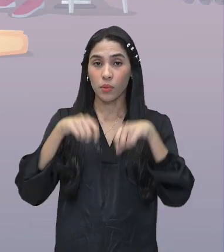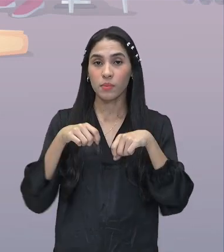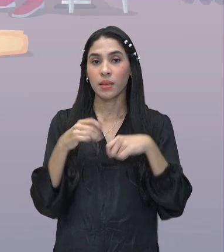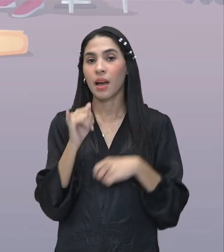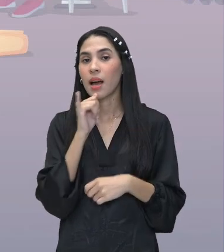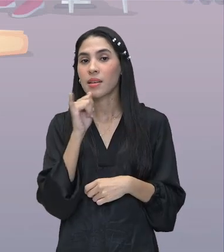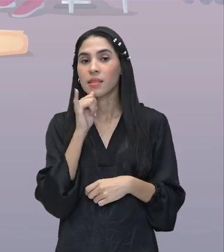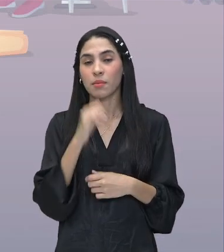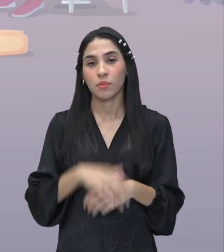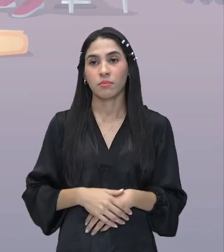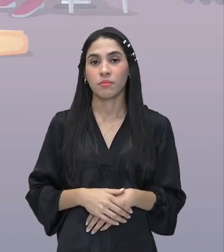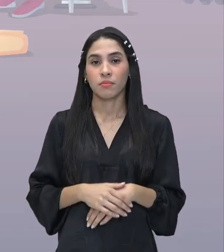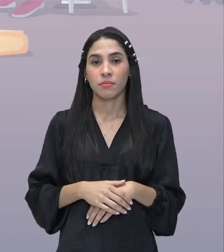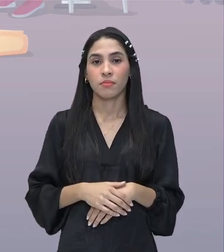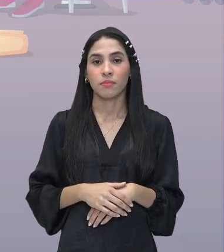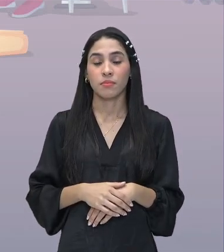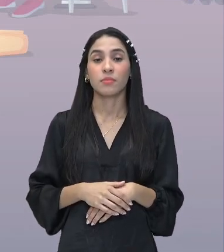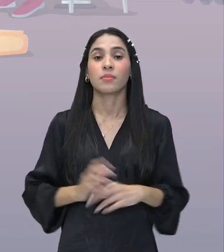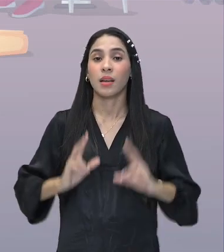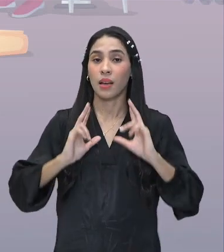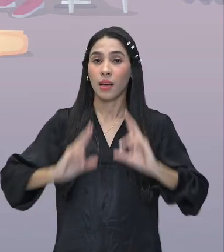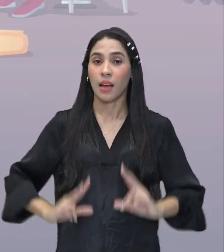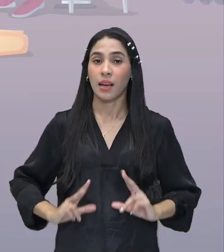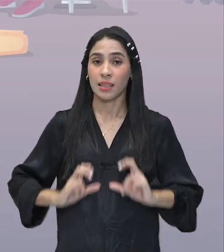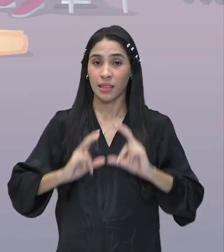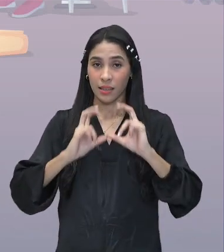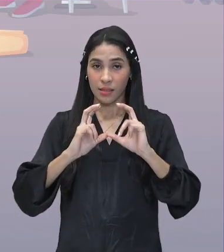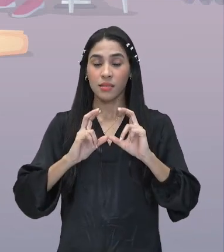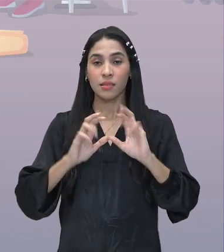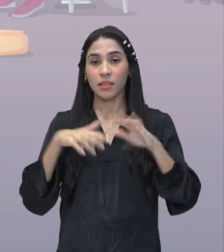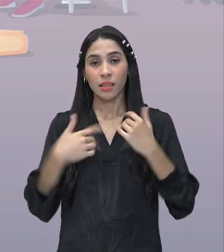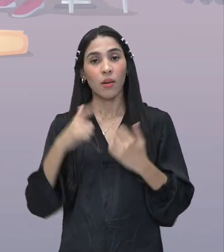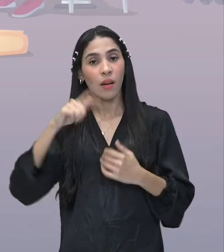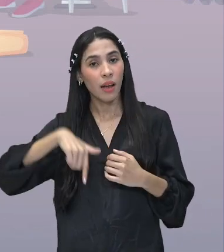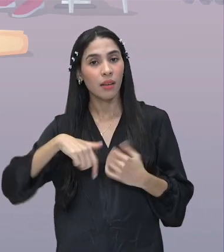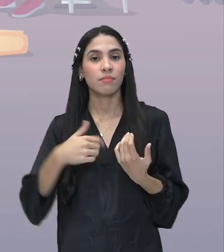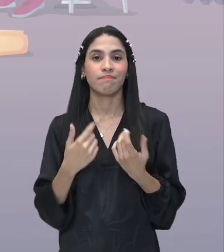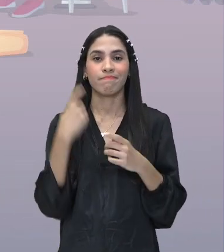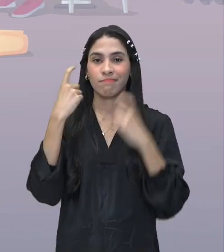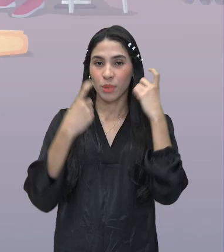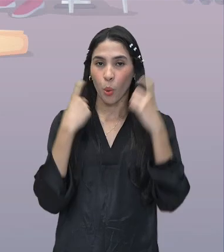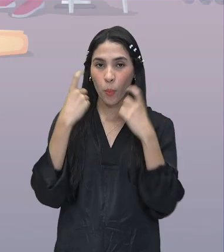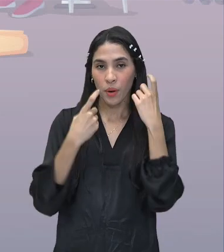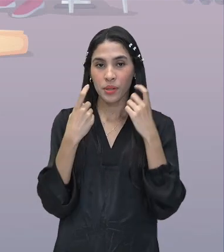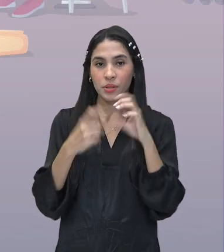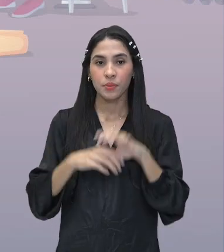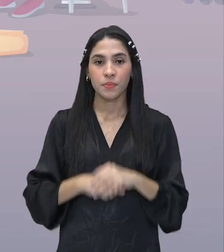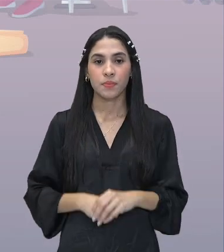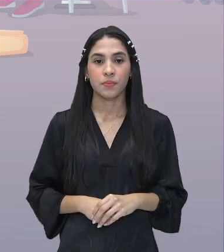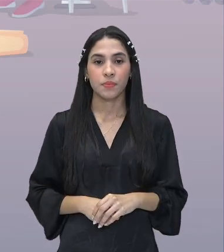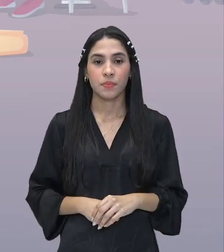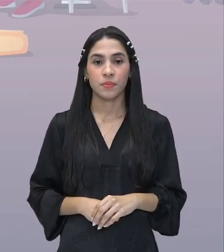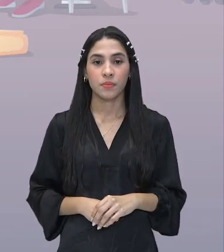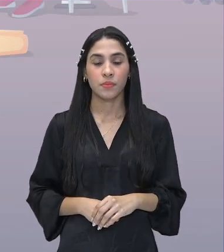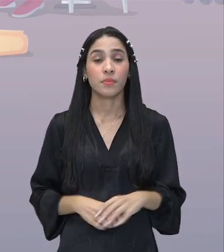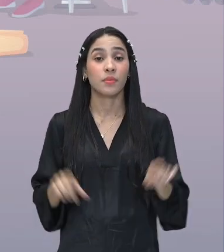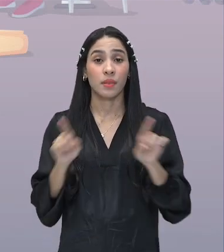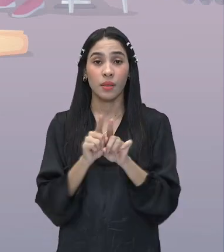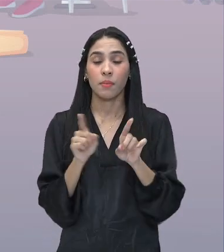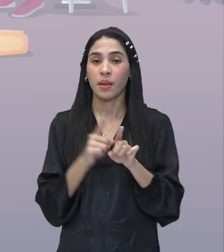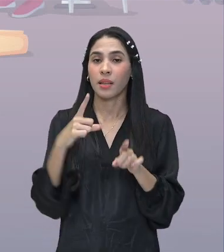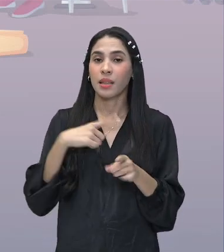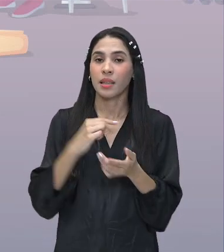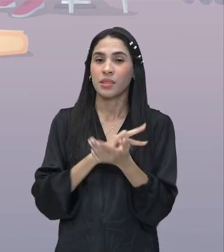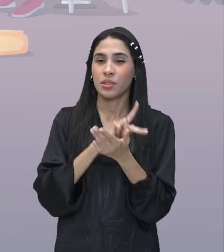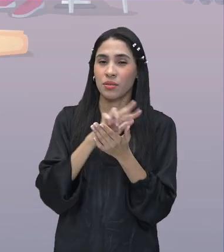o surgimento, por exemplo, de câncer, né? Então, é um fator muito preocupante. E existem ali